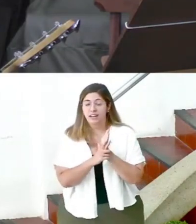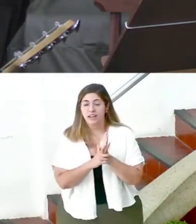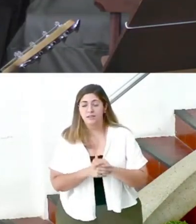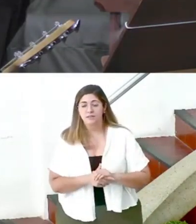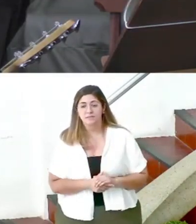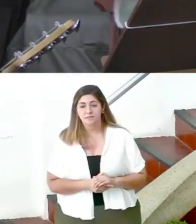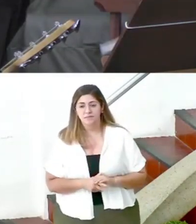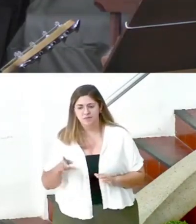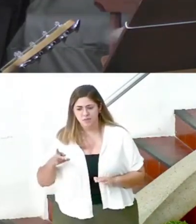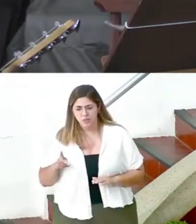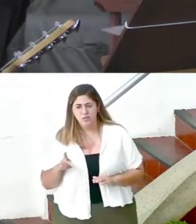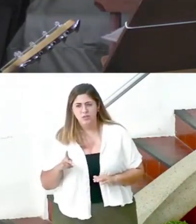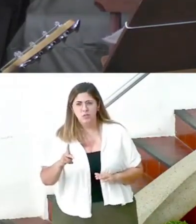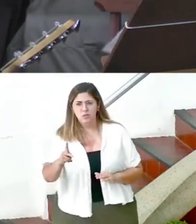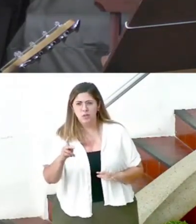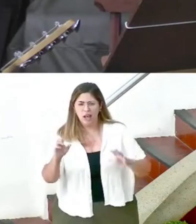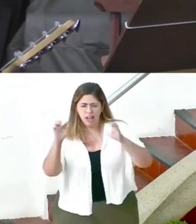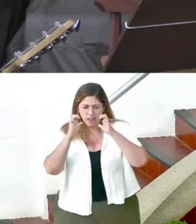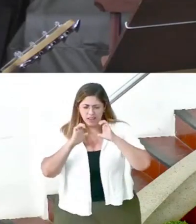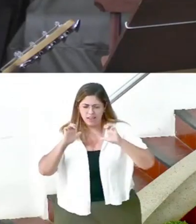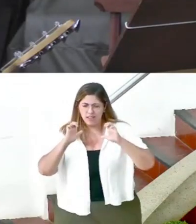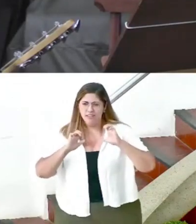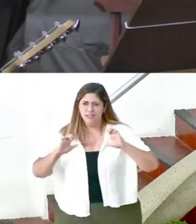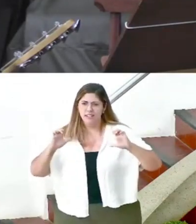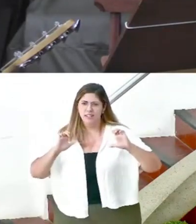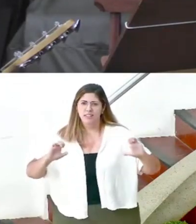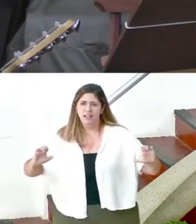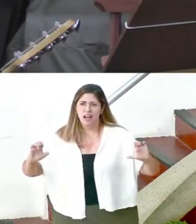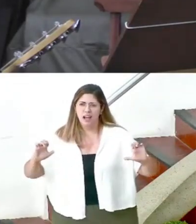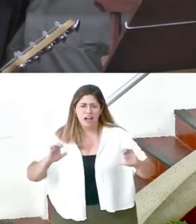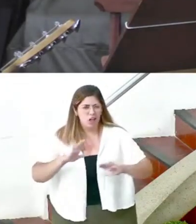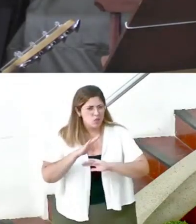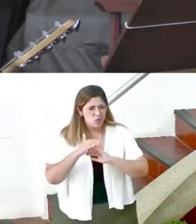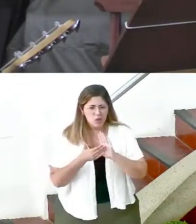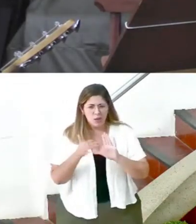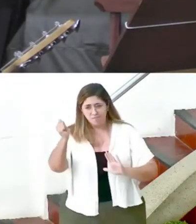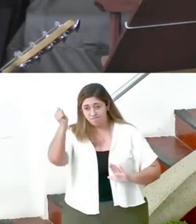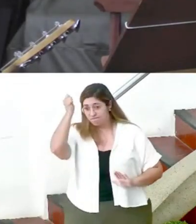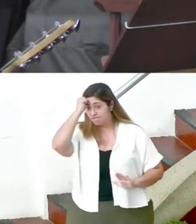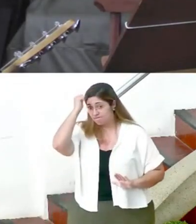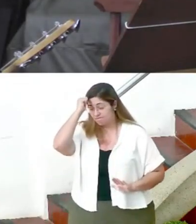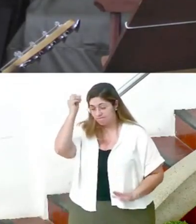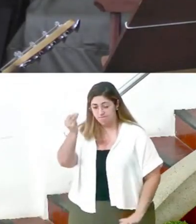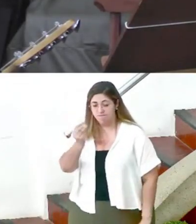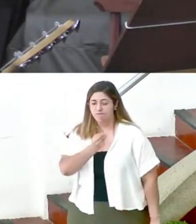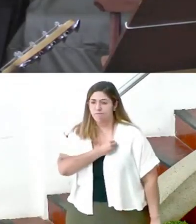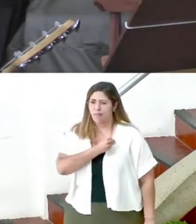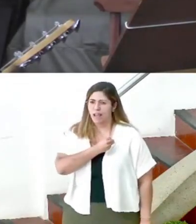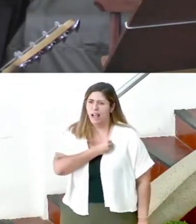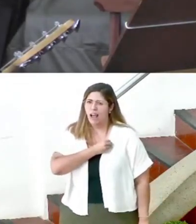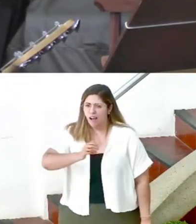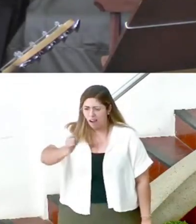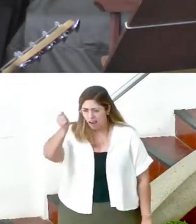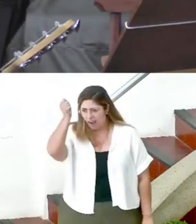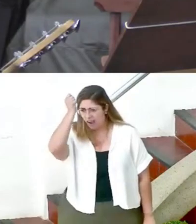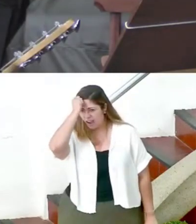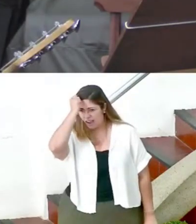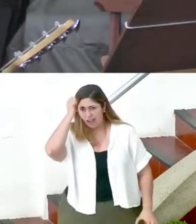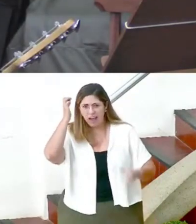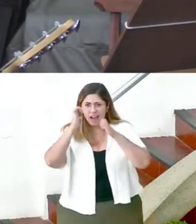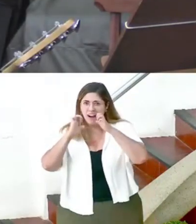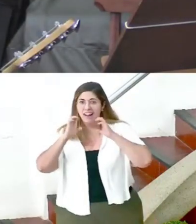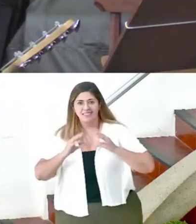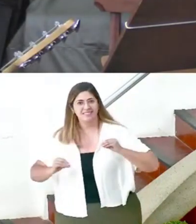permitir, continuará a pregar esse evangelho que fala de pecado mesmo e de arrependimento de pecados, que não é um evangelho que agrada o